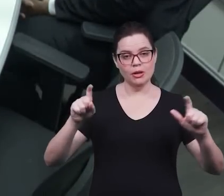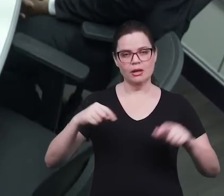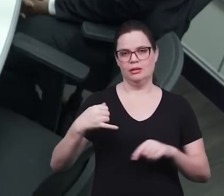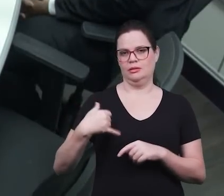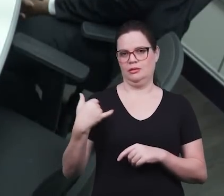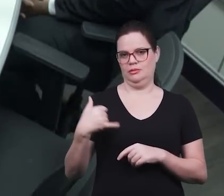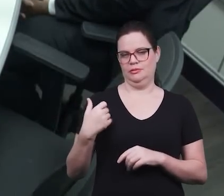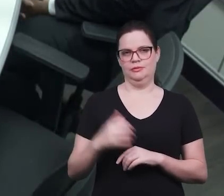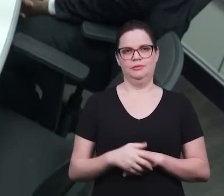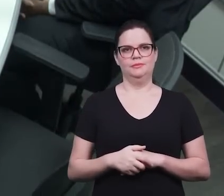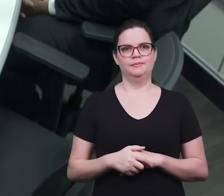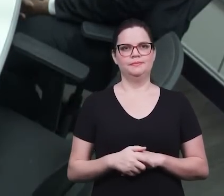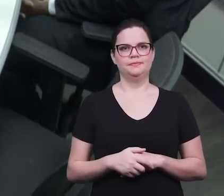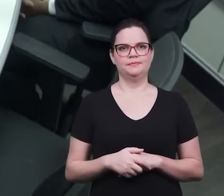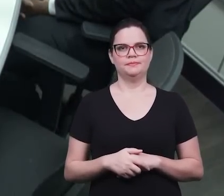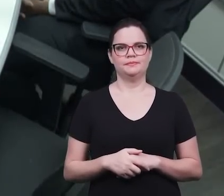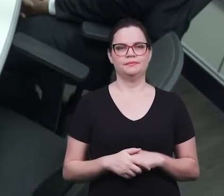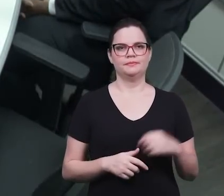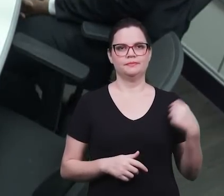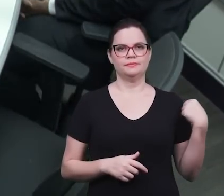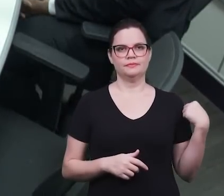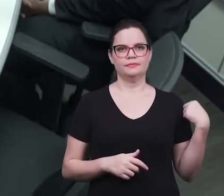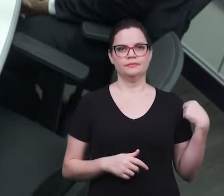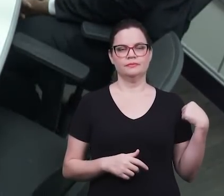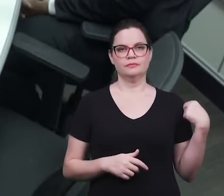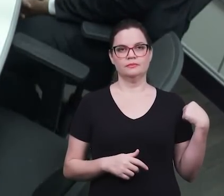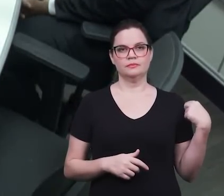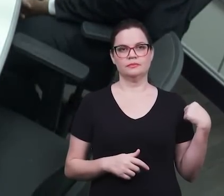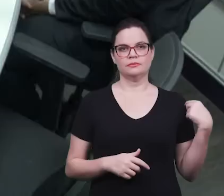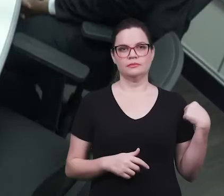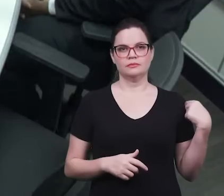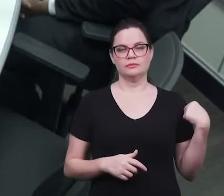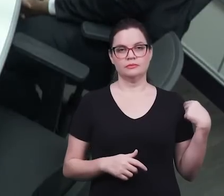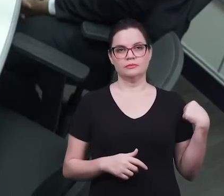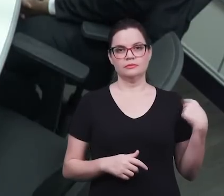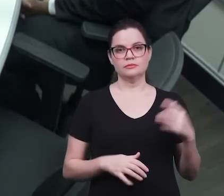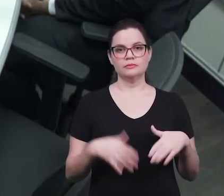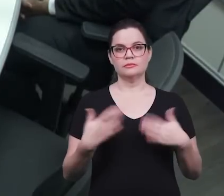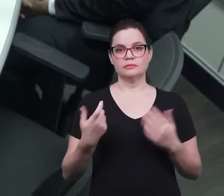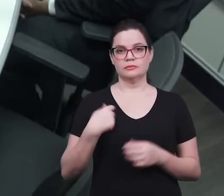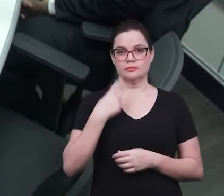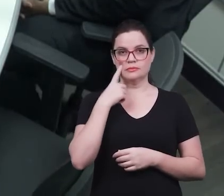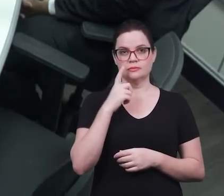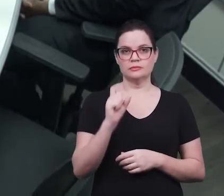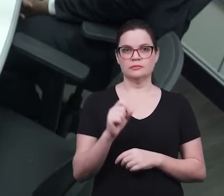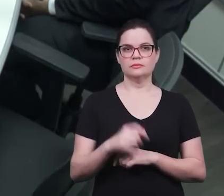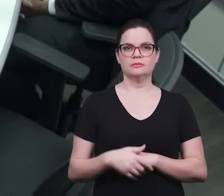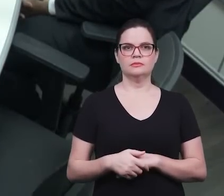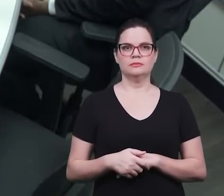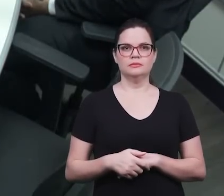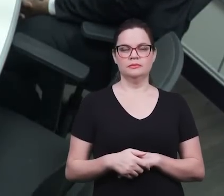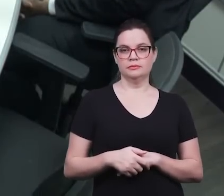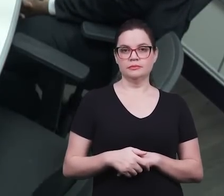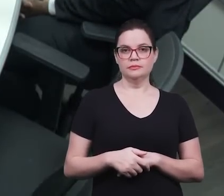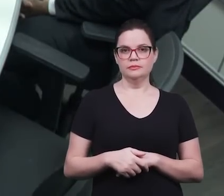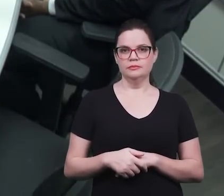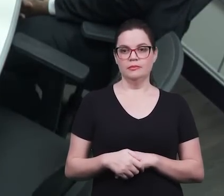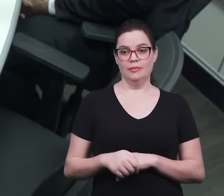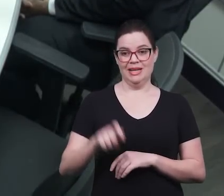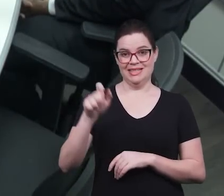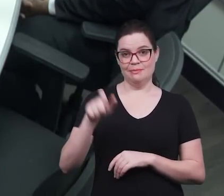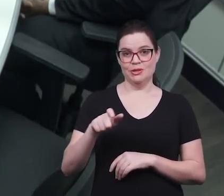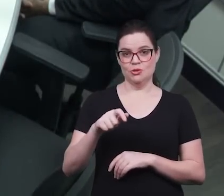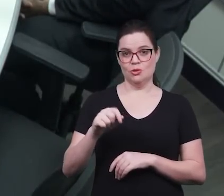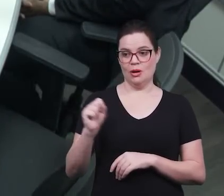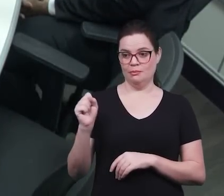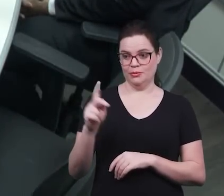quer dizer, uma pessoa que ela teve foi tomada sem a anuência dela, sem ela